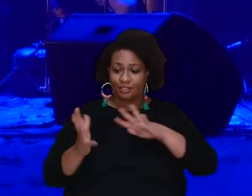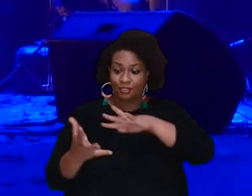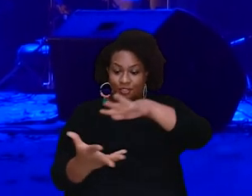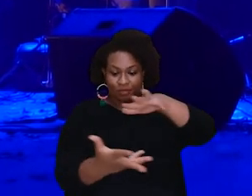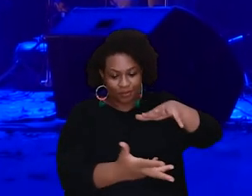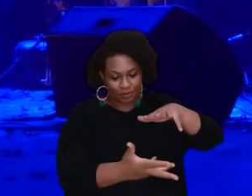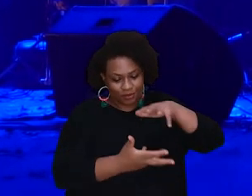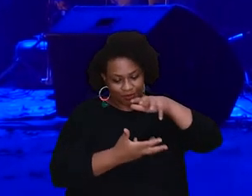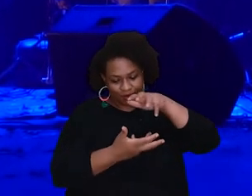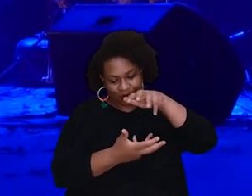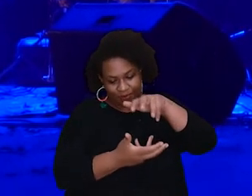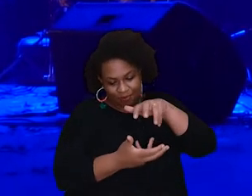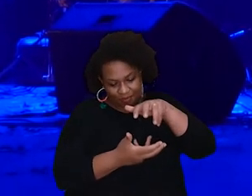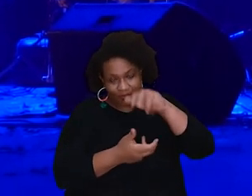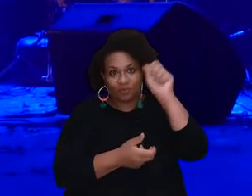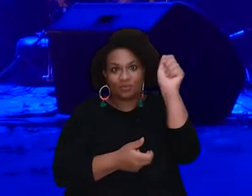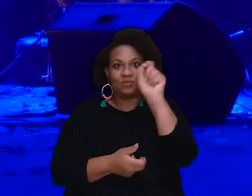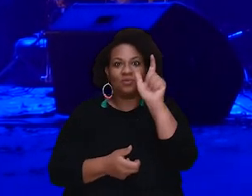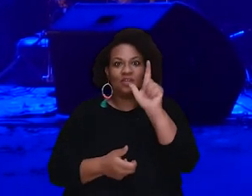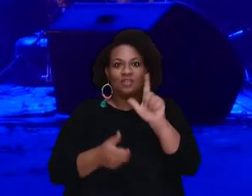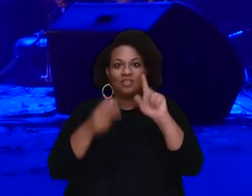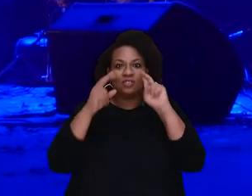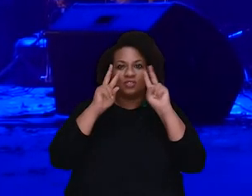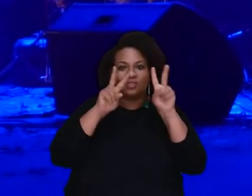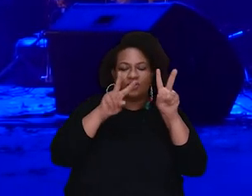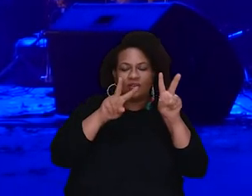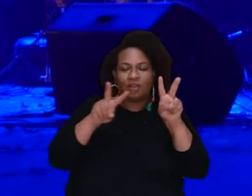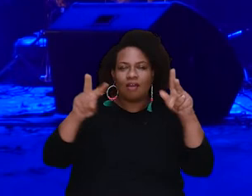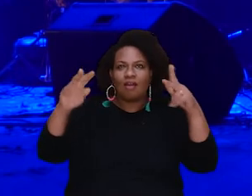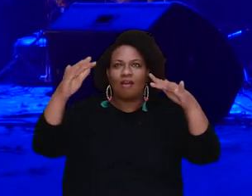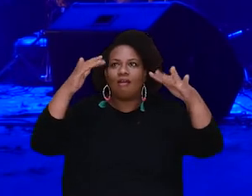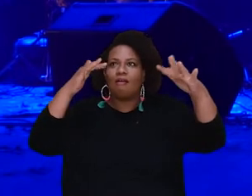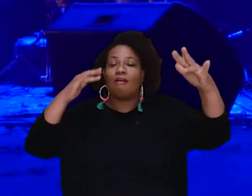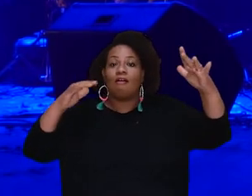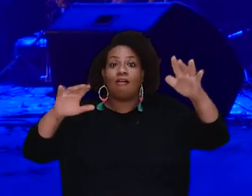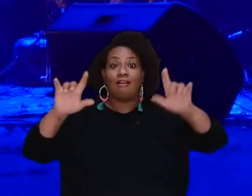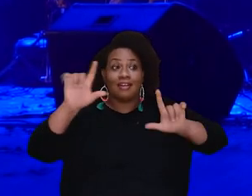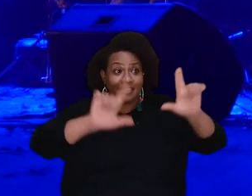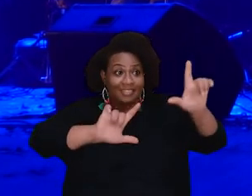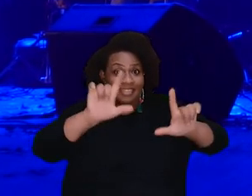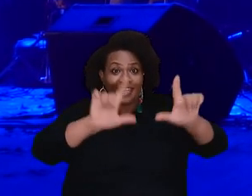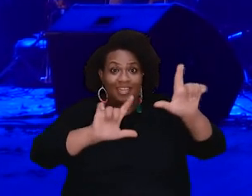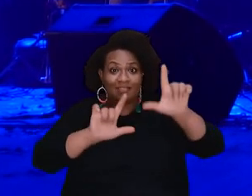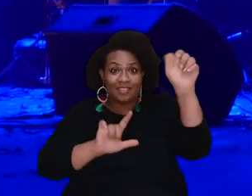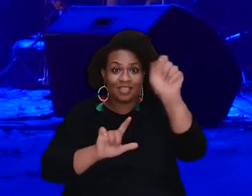azul claro, azul claro, o mundo é azul quando visto do